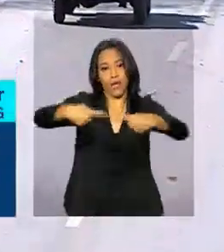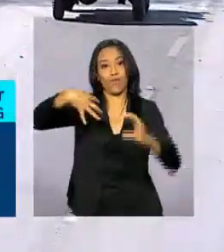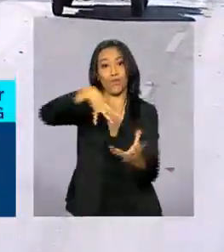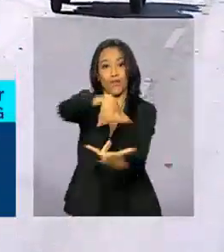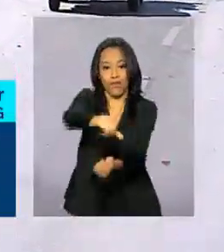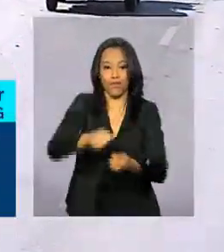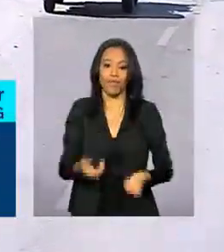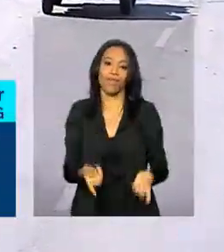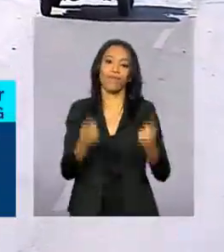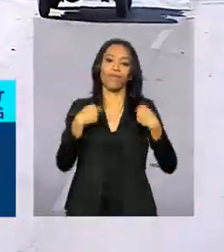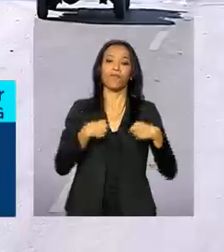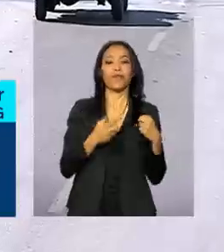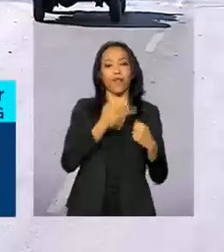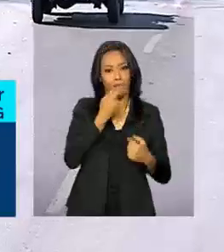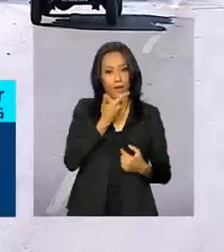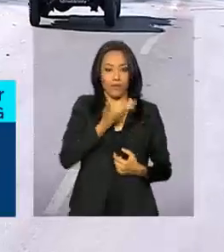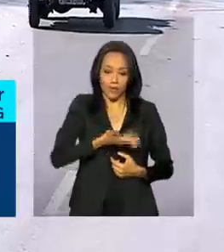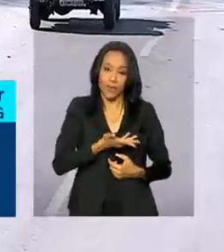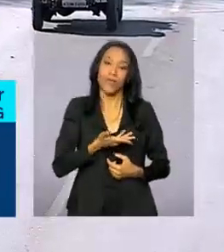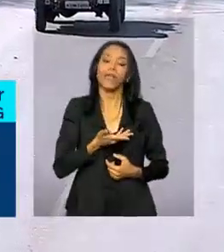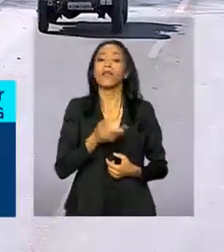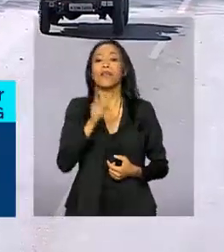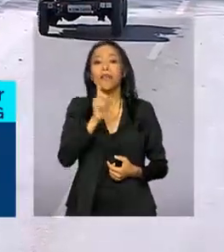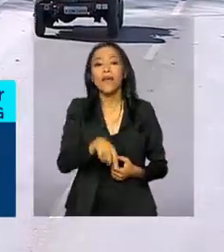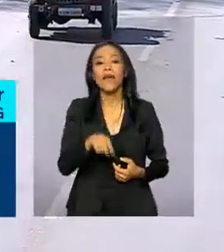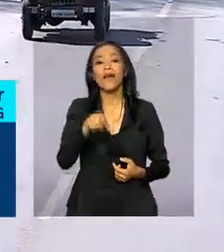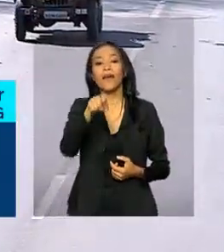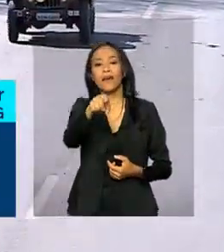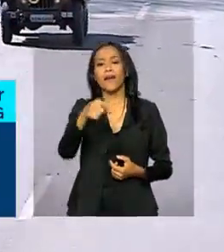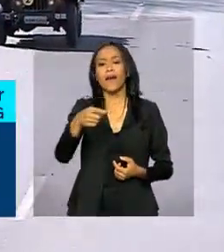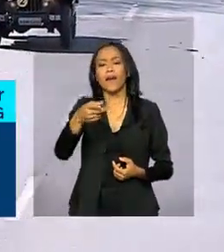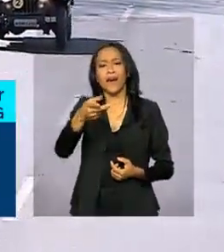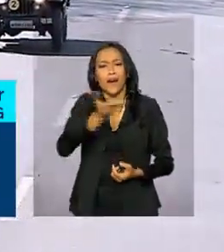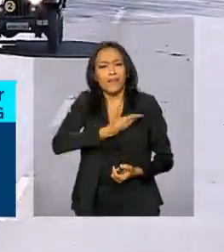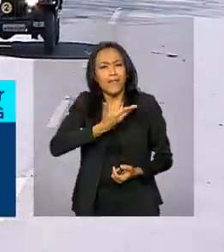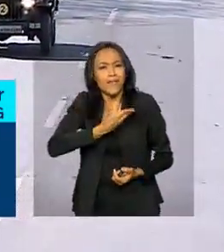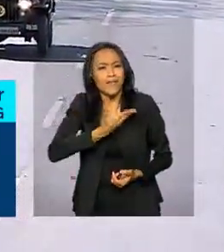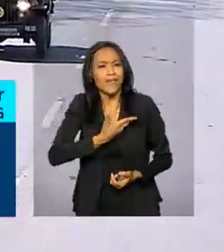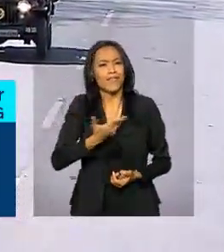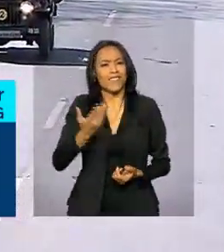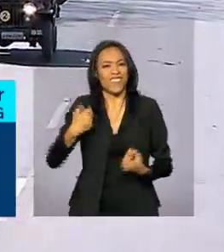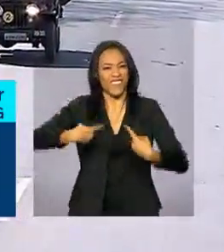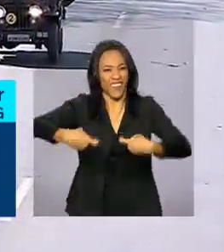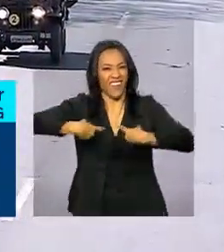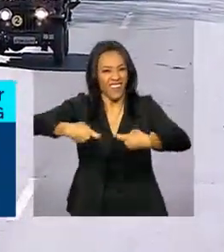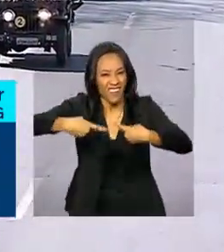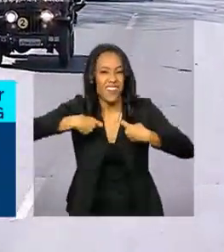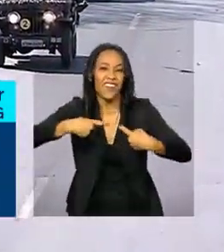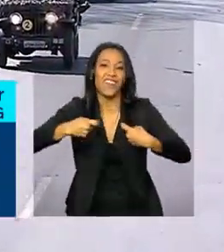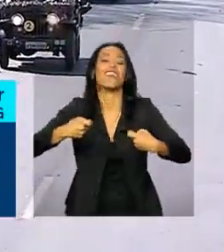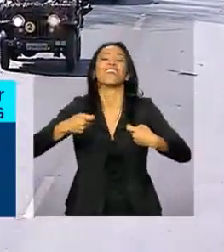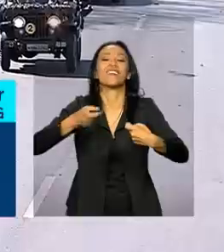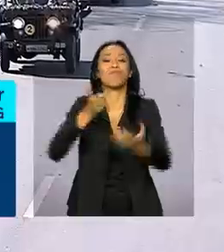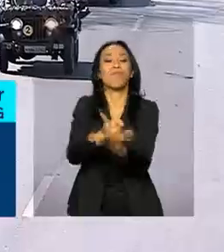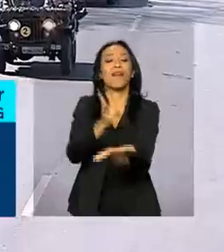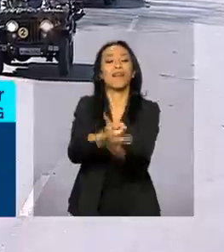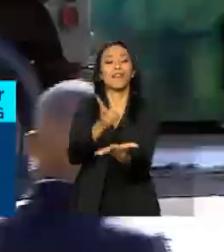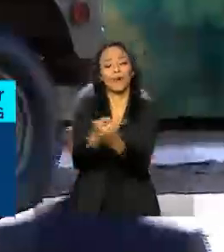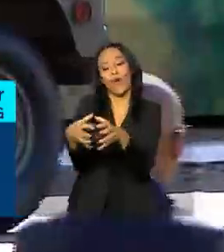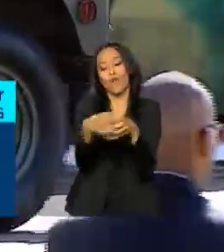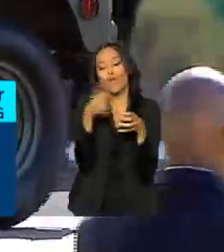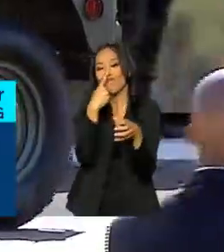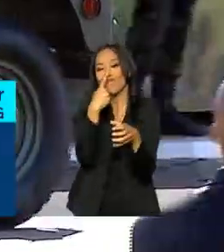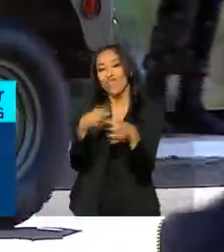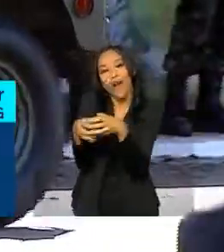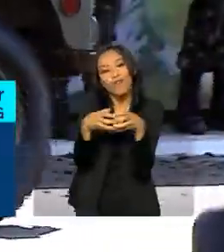Associação dos Colecionadores Velhos Amigos de Guerra. Também são da sociedade civil, estão